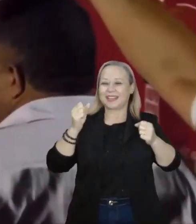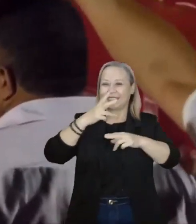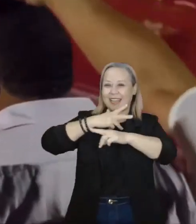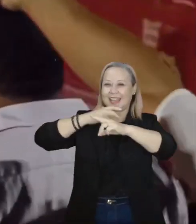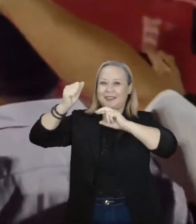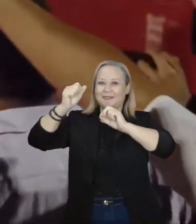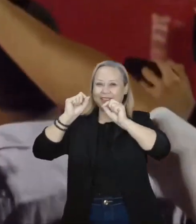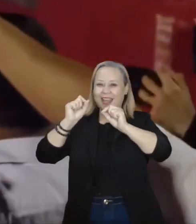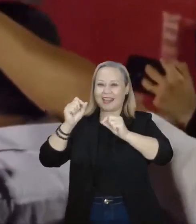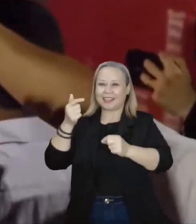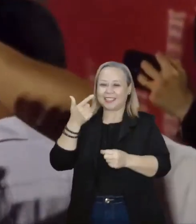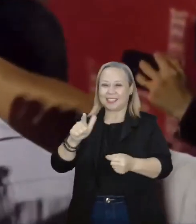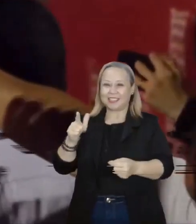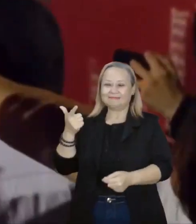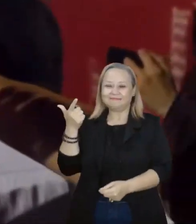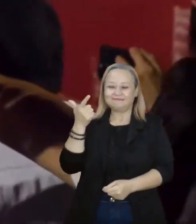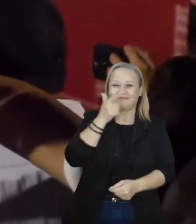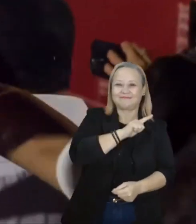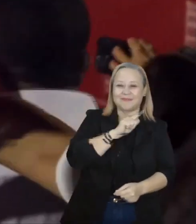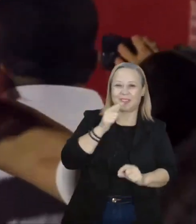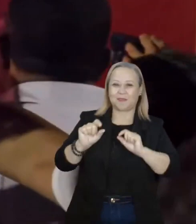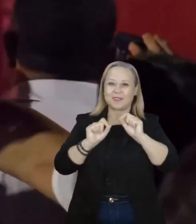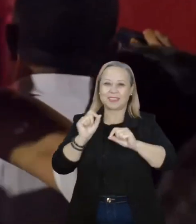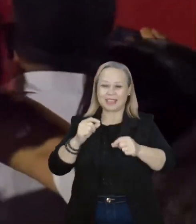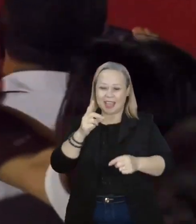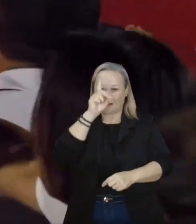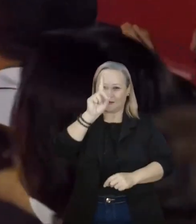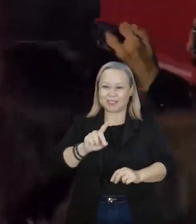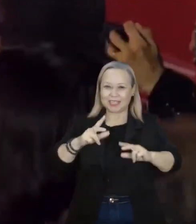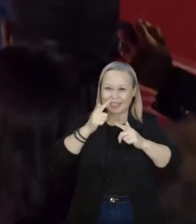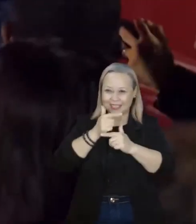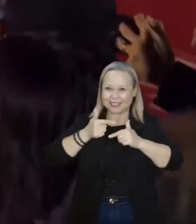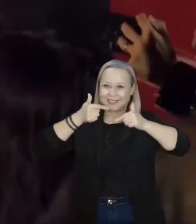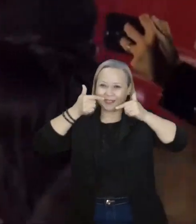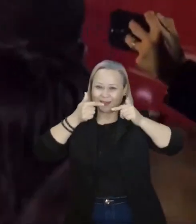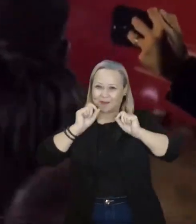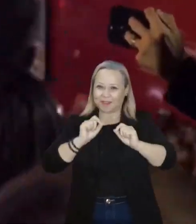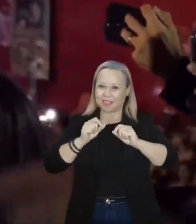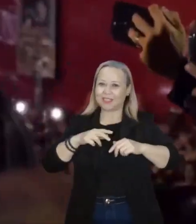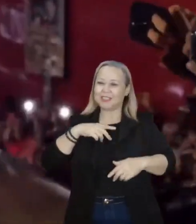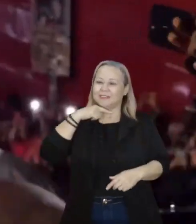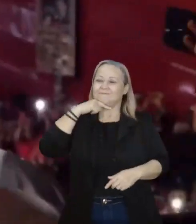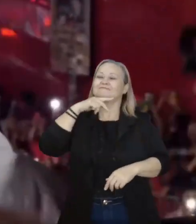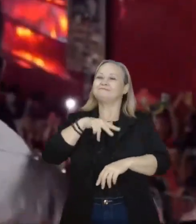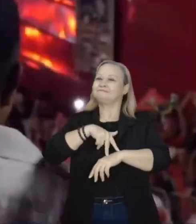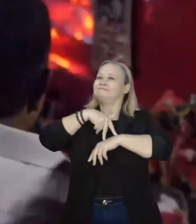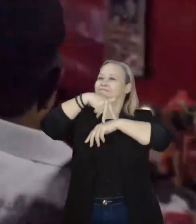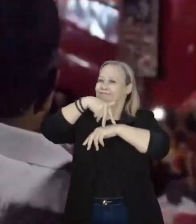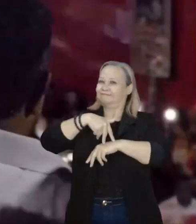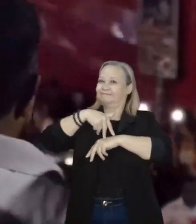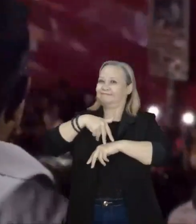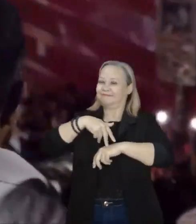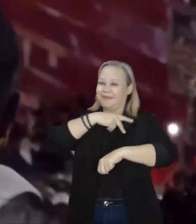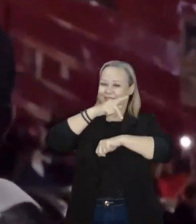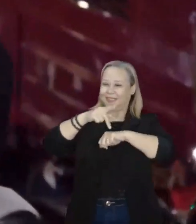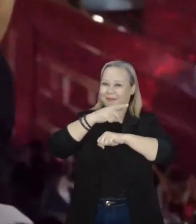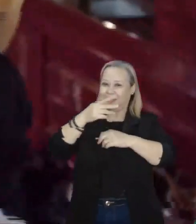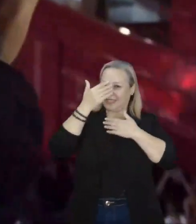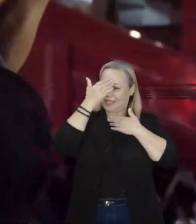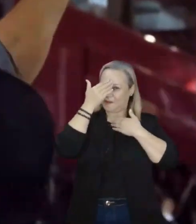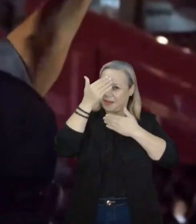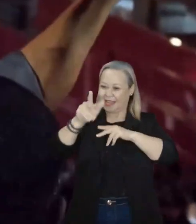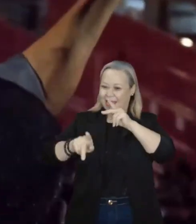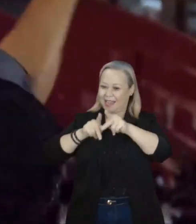de reconquistar o direito de sorrir e de andar de cabeça erguida nesse país. Obrigado,